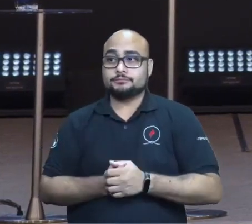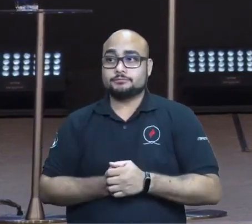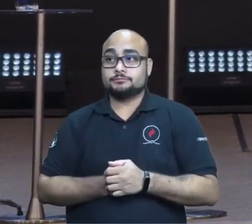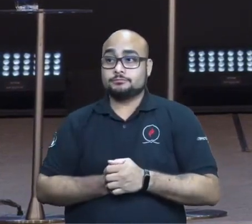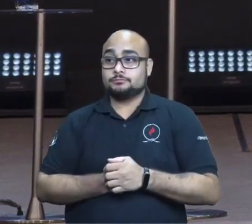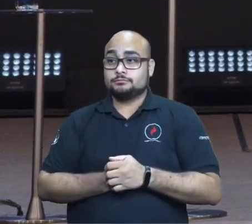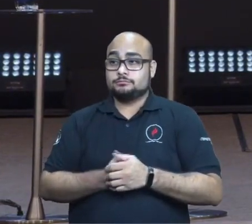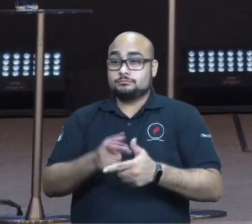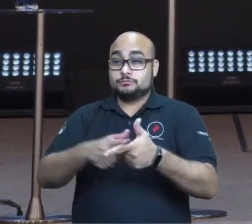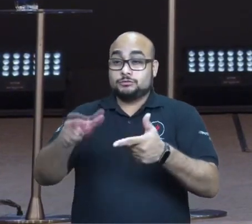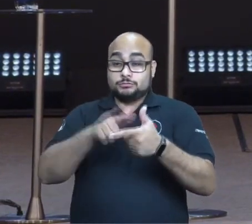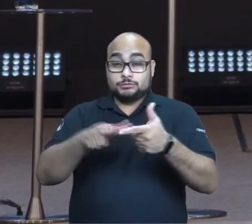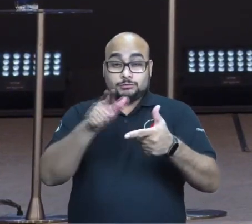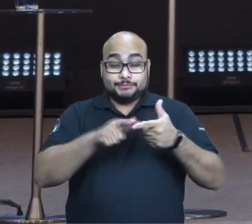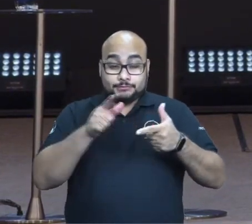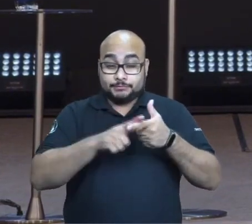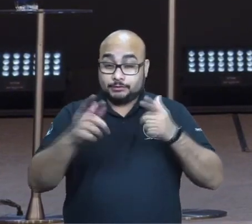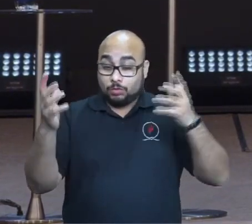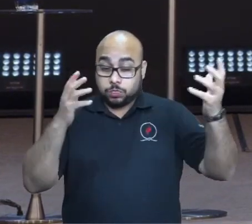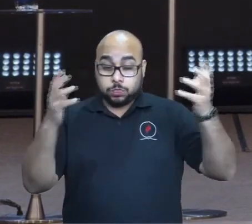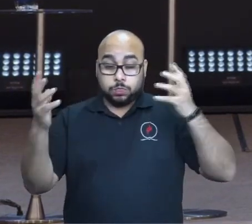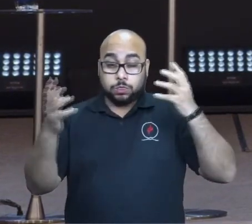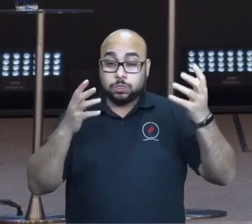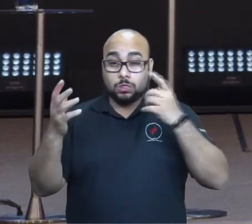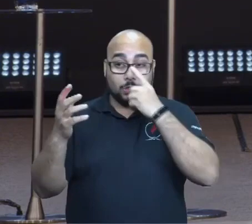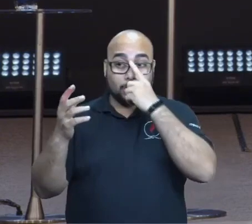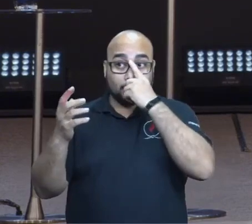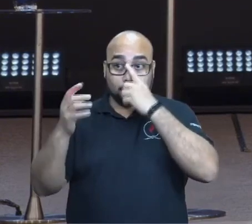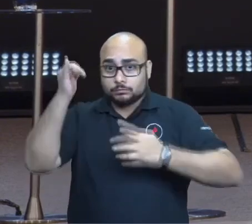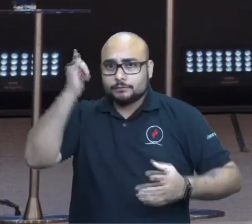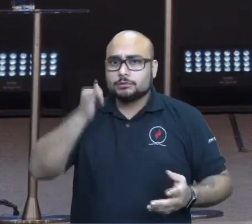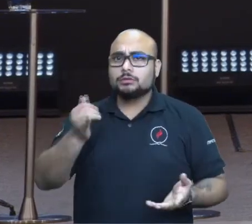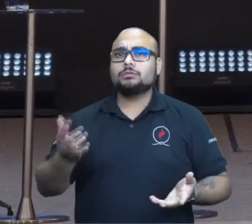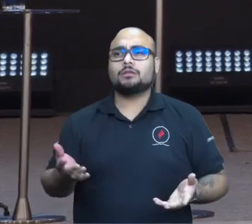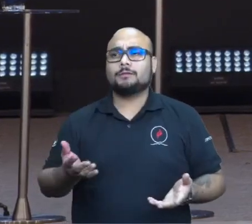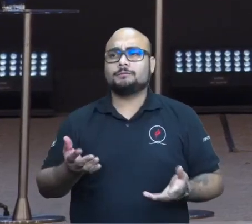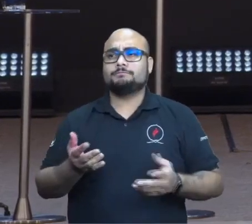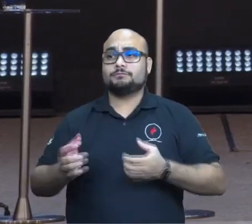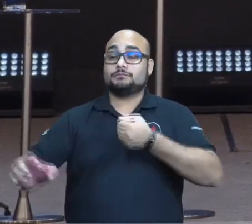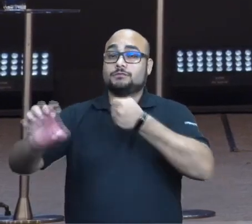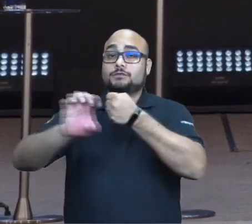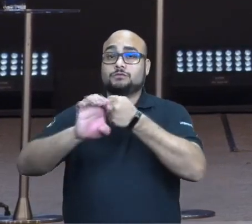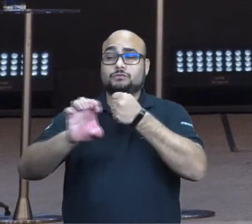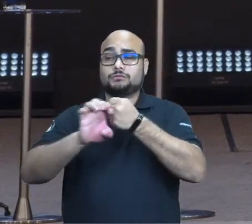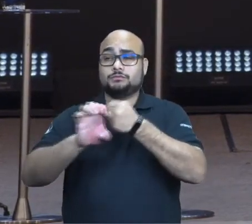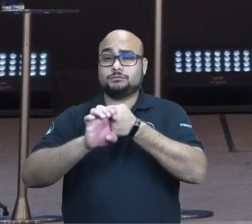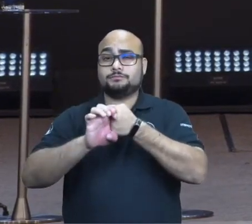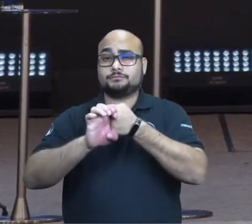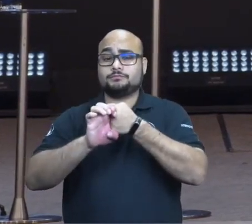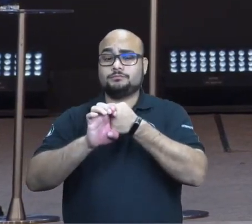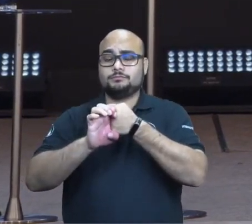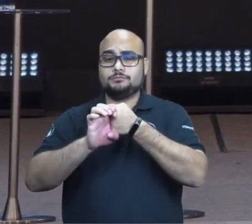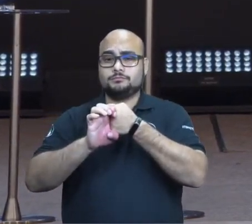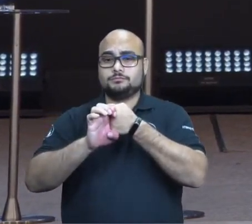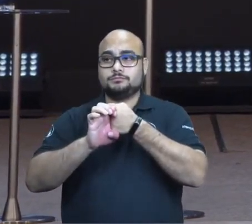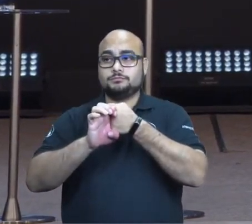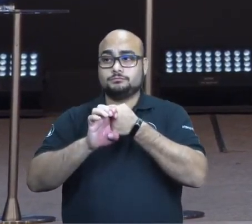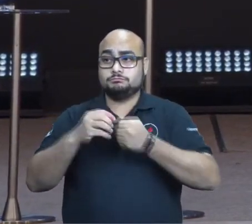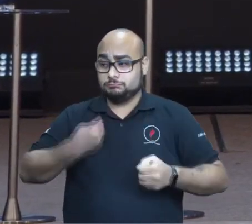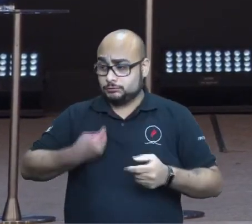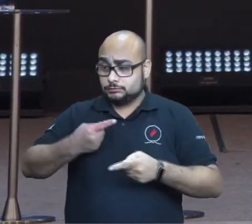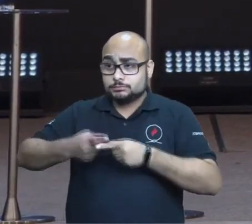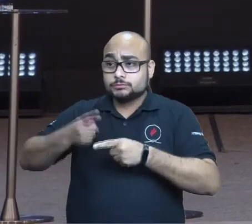e sabe o que que aconteceu o profeta que só estava lá porque um dele se preocupou que ele estivesse